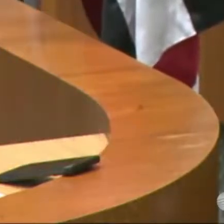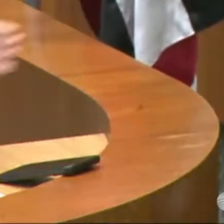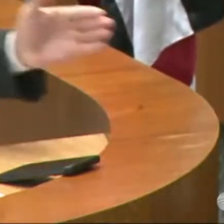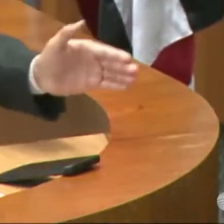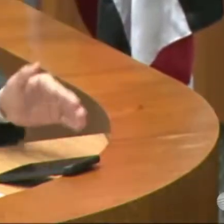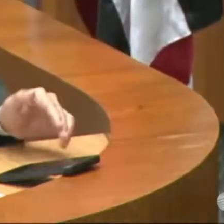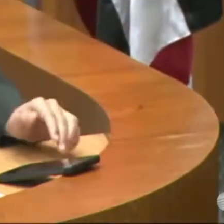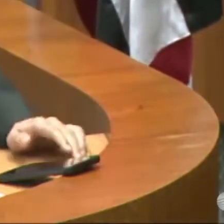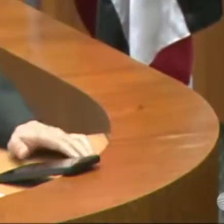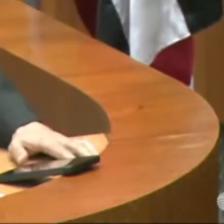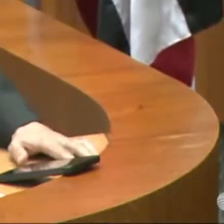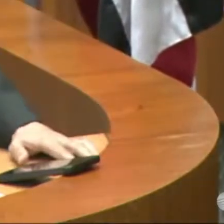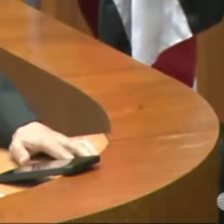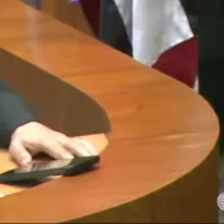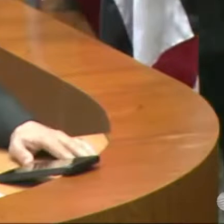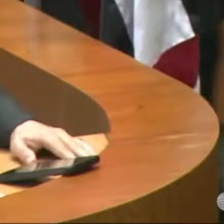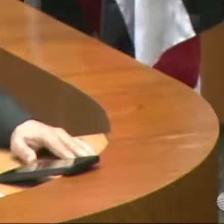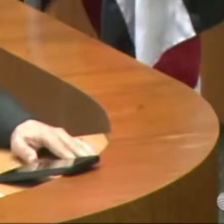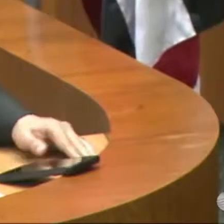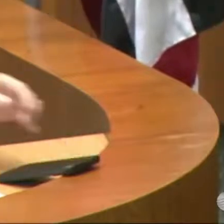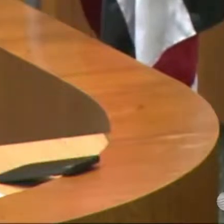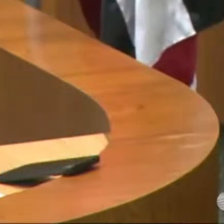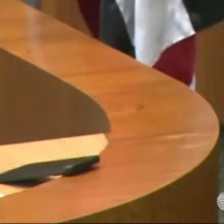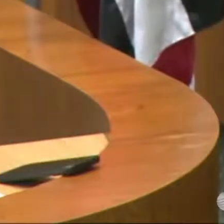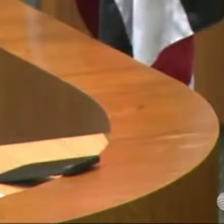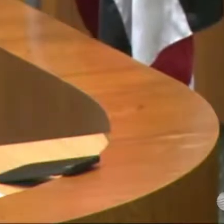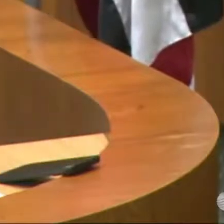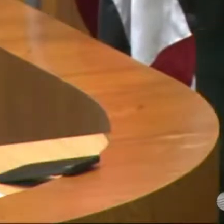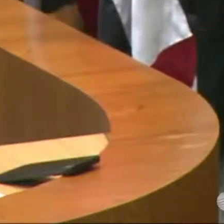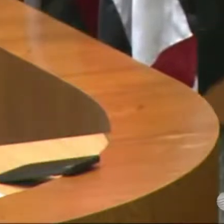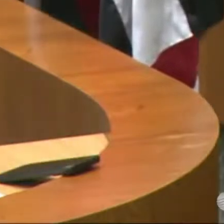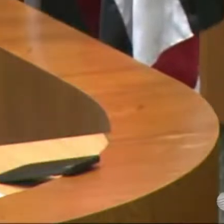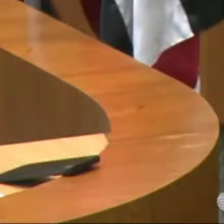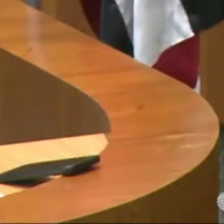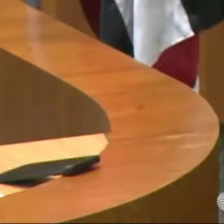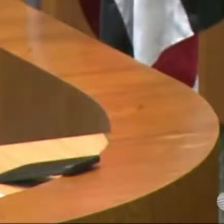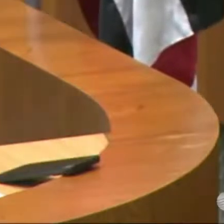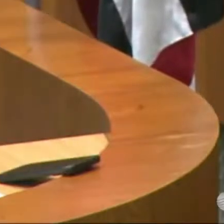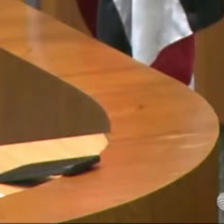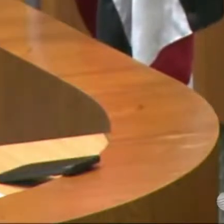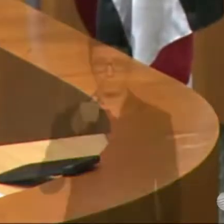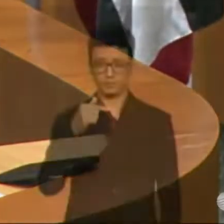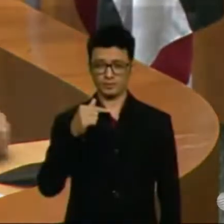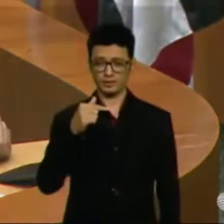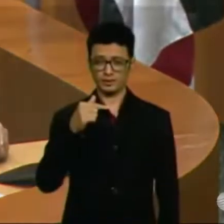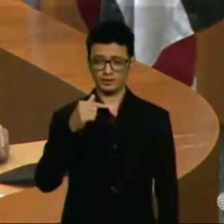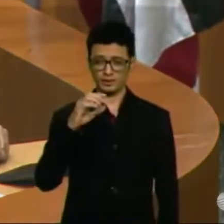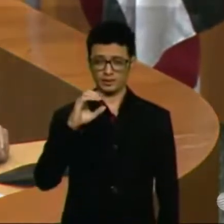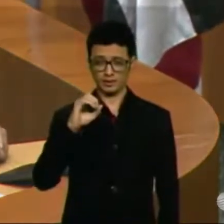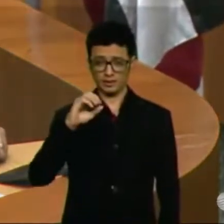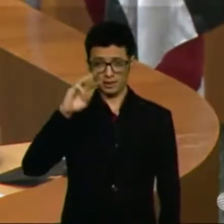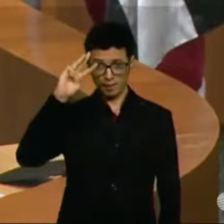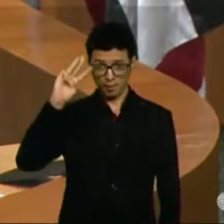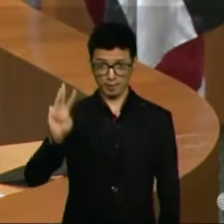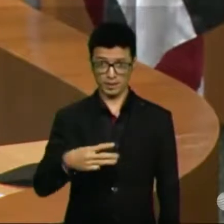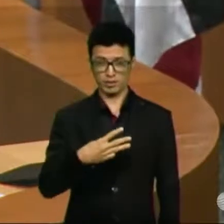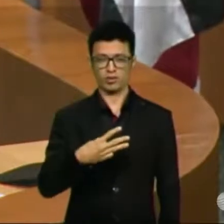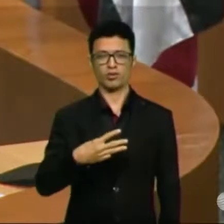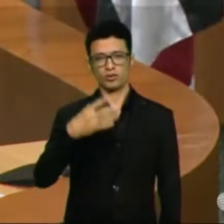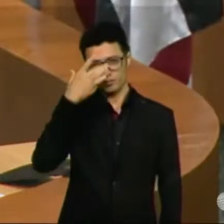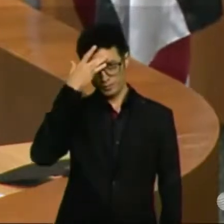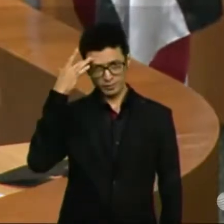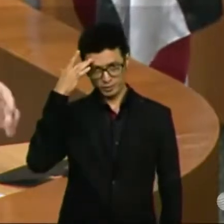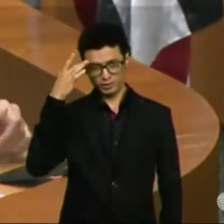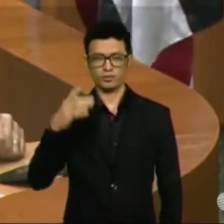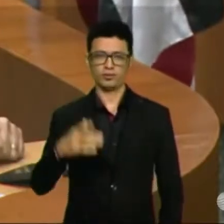popular. E essa é uma vitória da saúde pública, uma vitória do Brasil, uma vitória do Brasil que olha para frente, que não precisa ficar fazendo